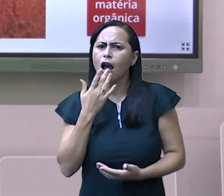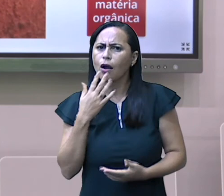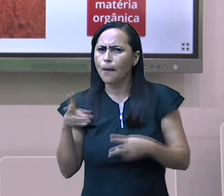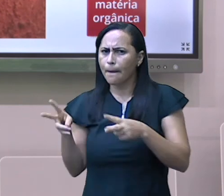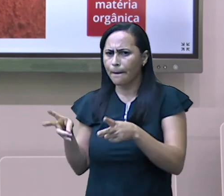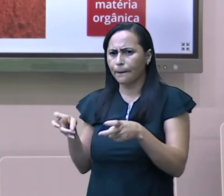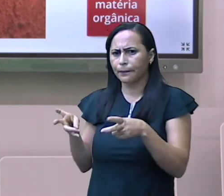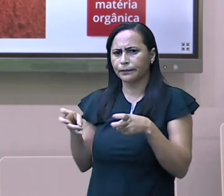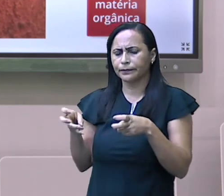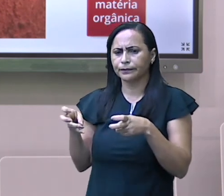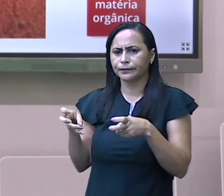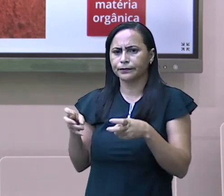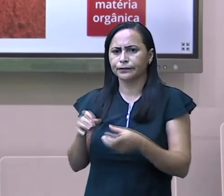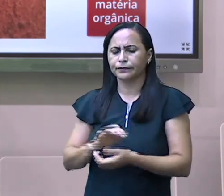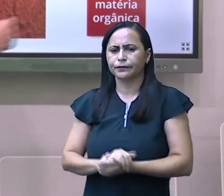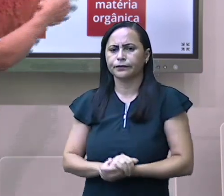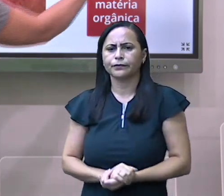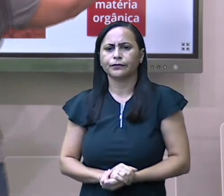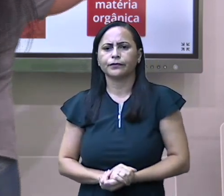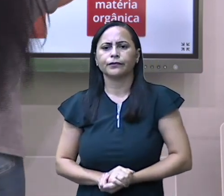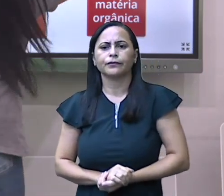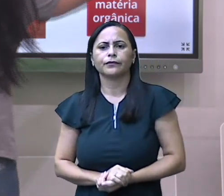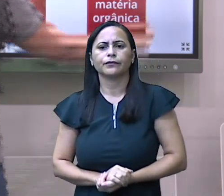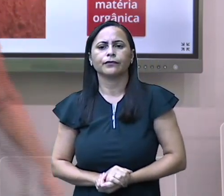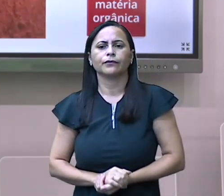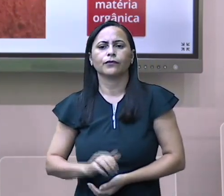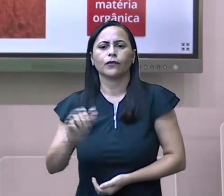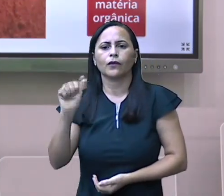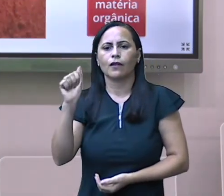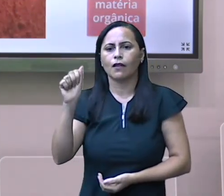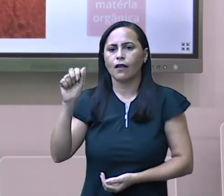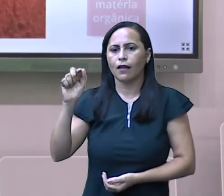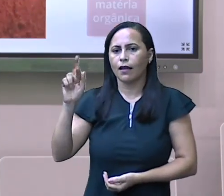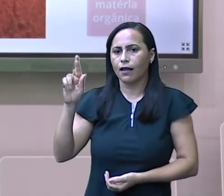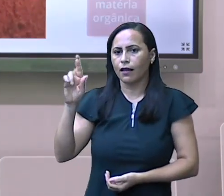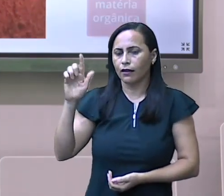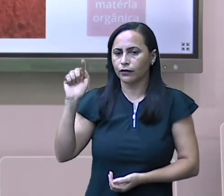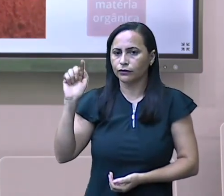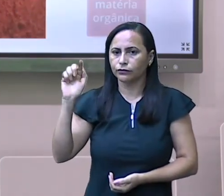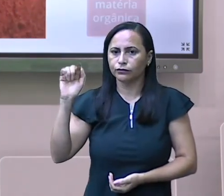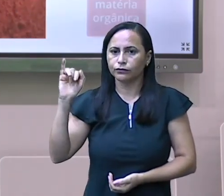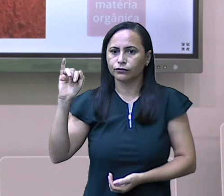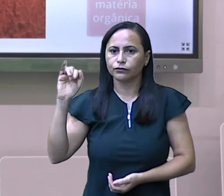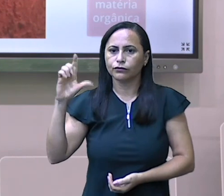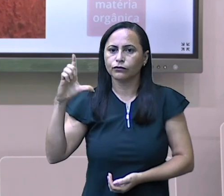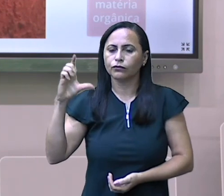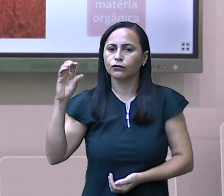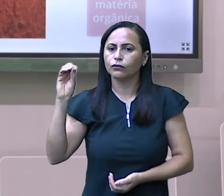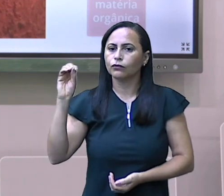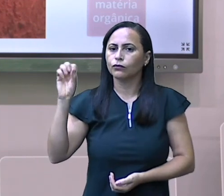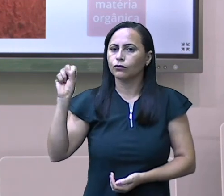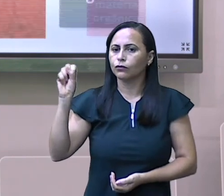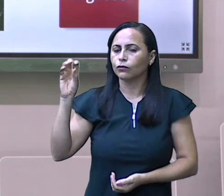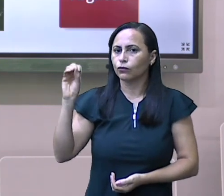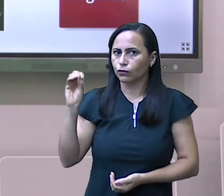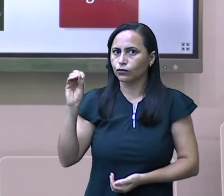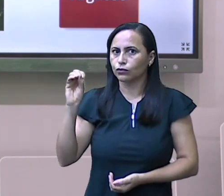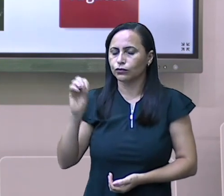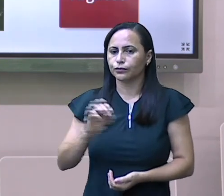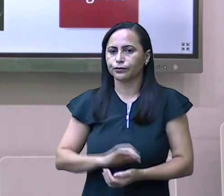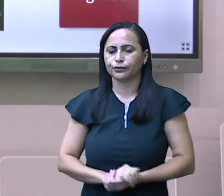vai pela cor. Ele é um solo argiloso, marrom avermelhado.